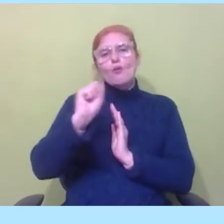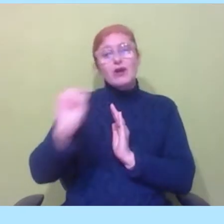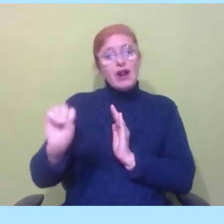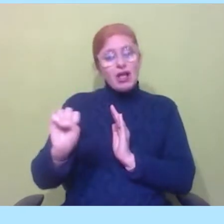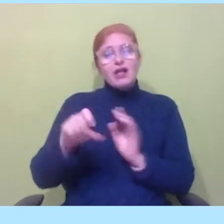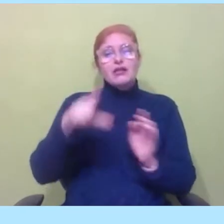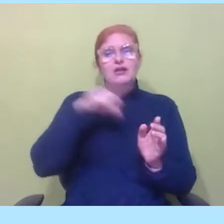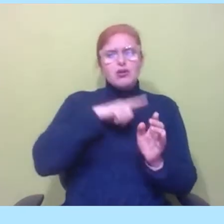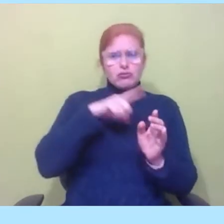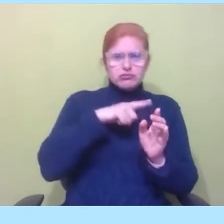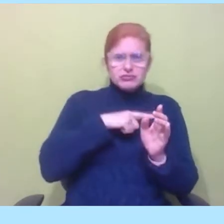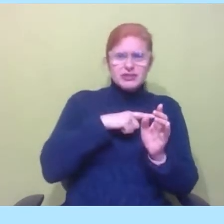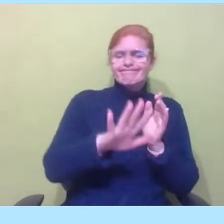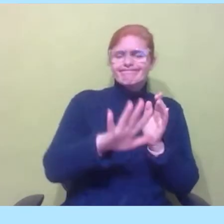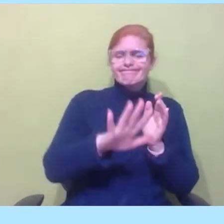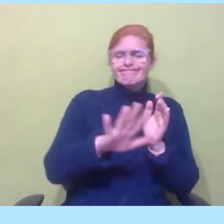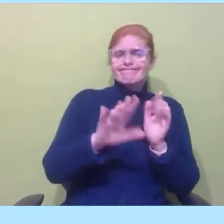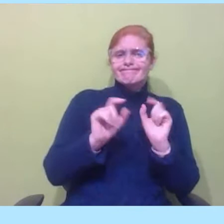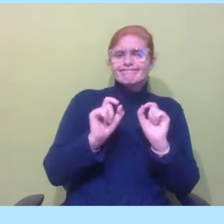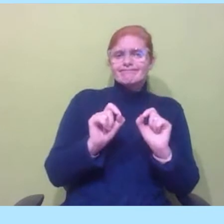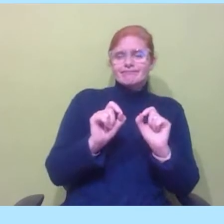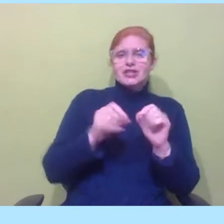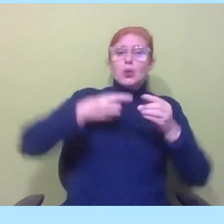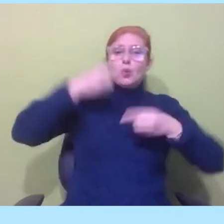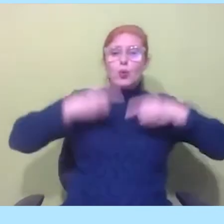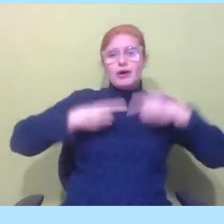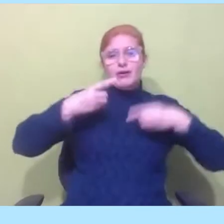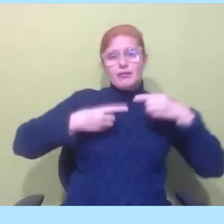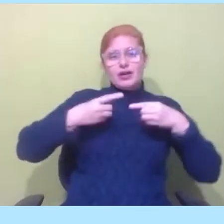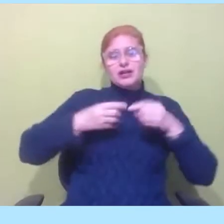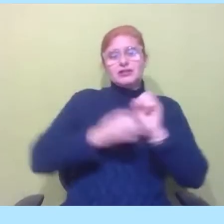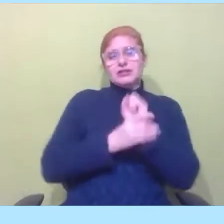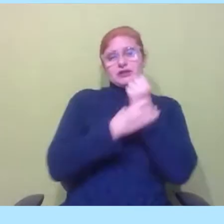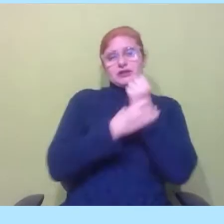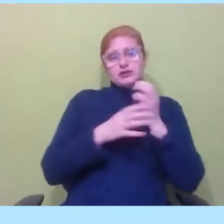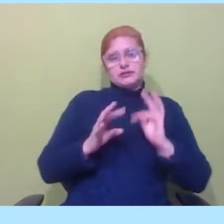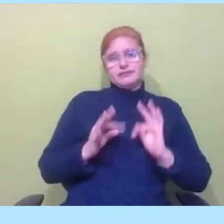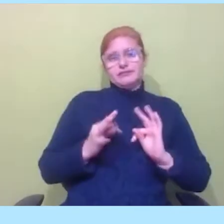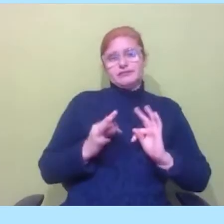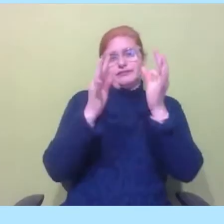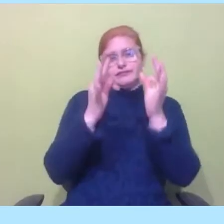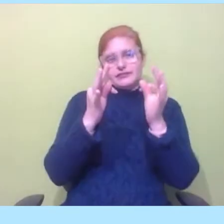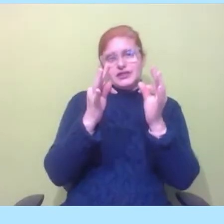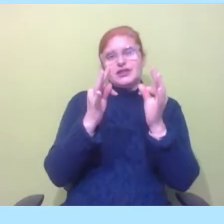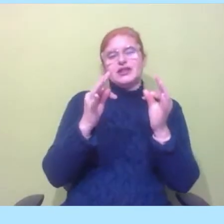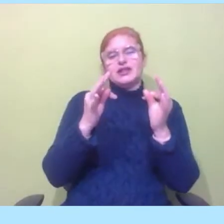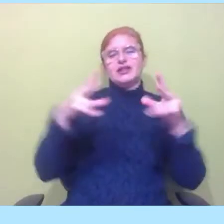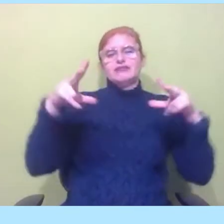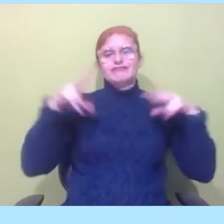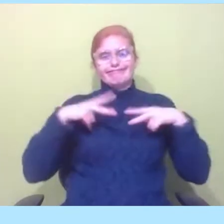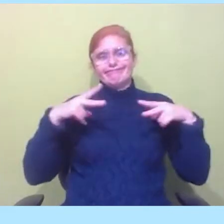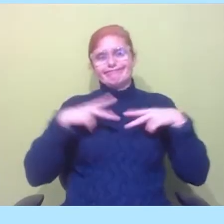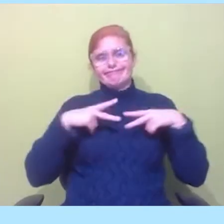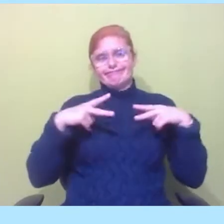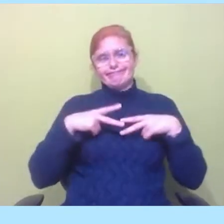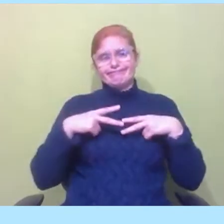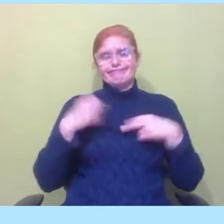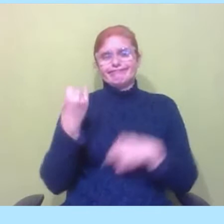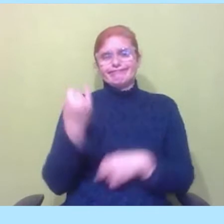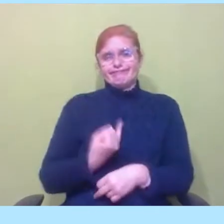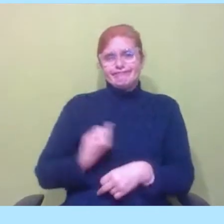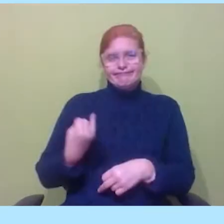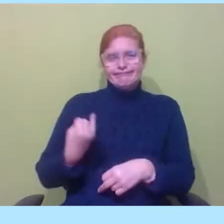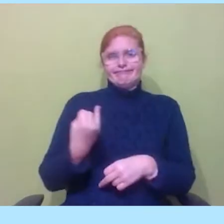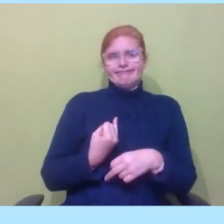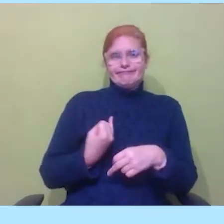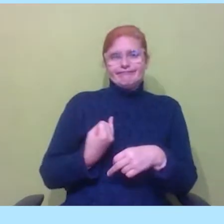né, a questão do debate da segurança digital, da privacidade, da importância